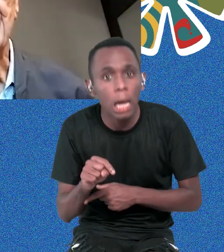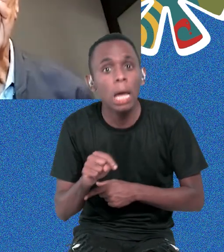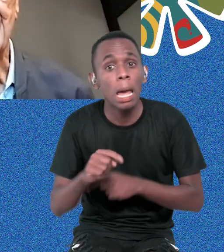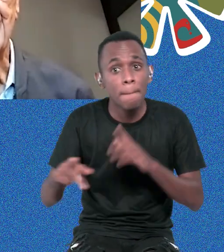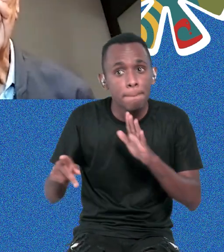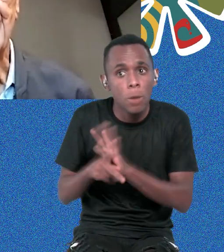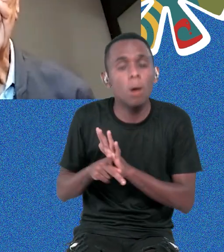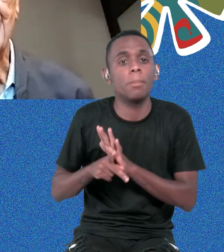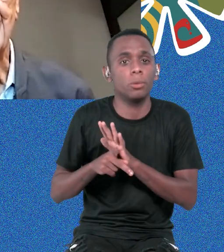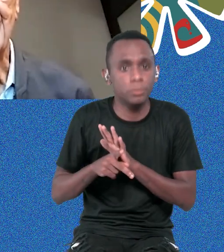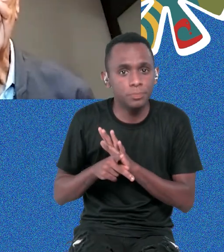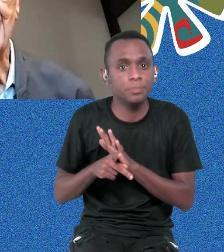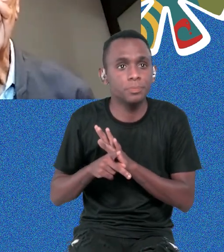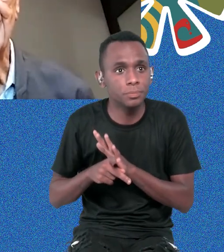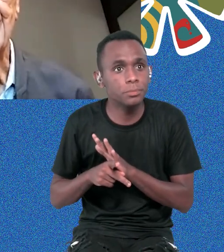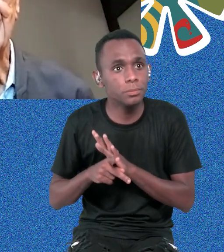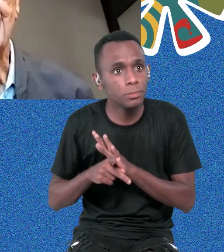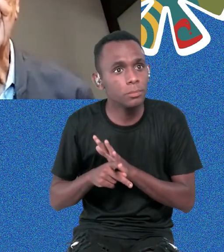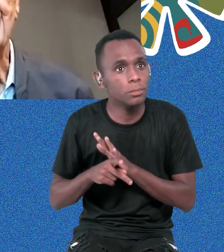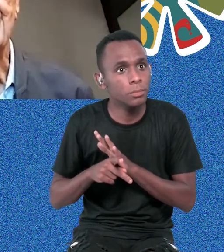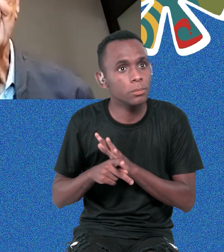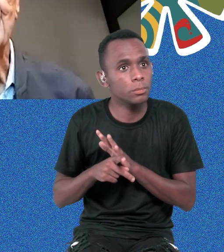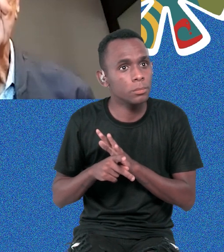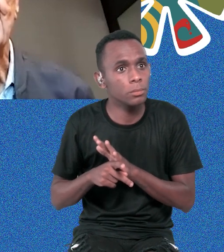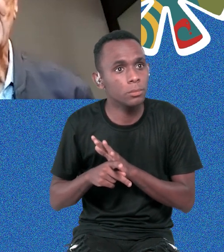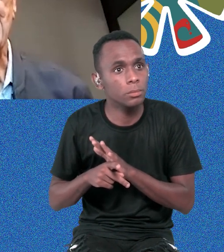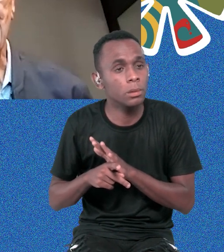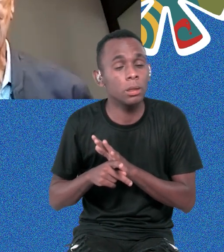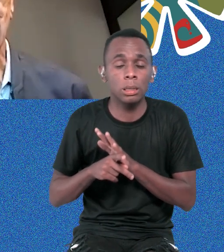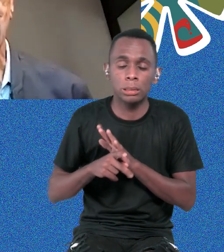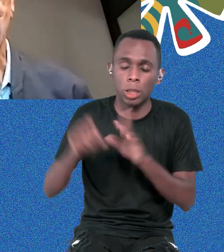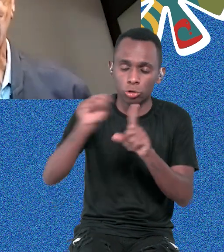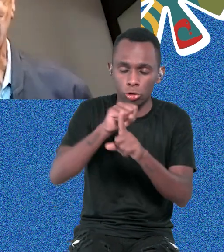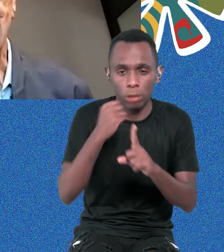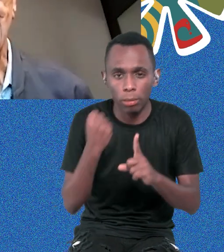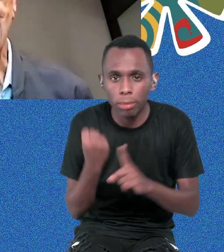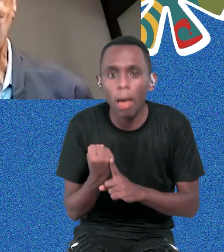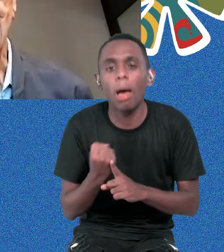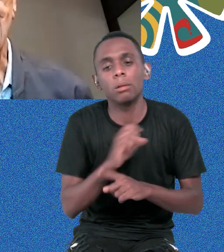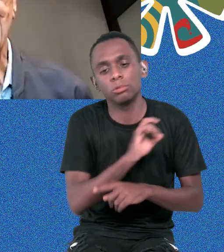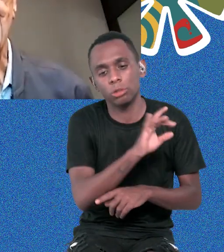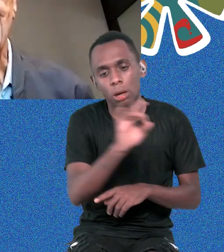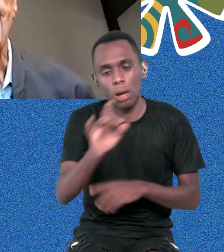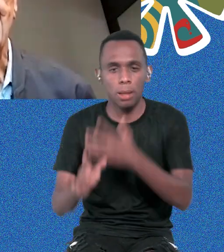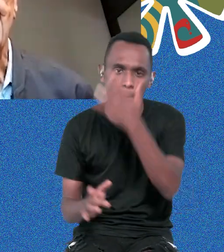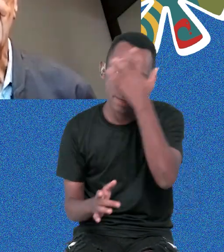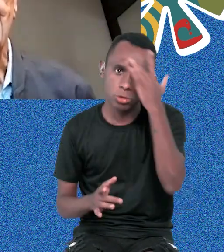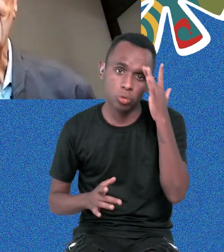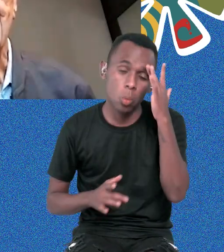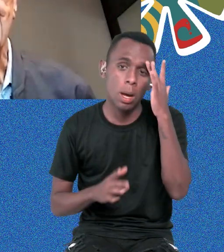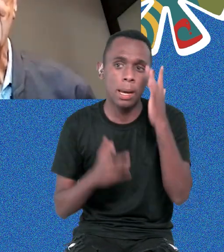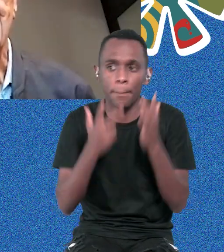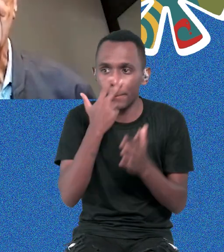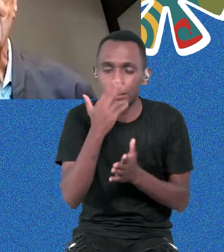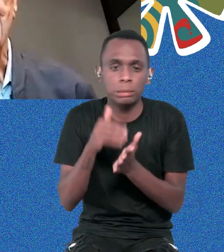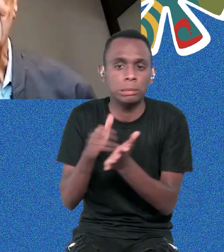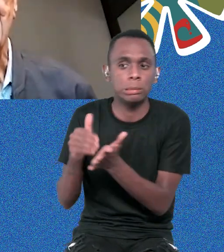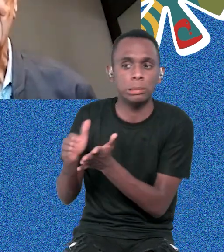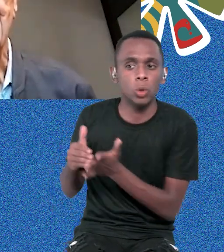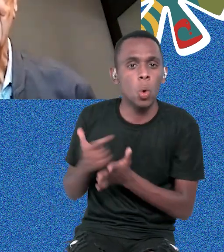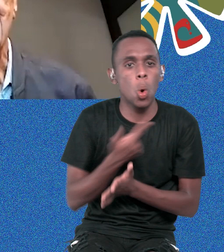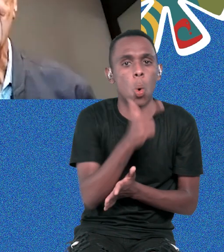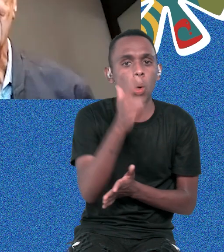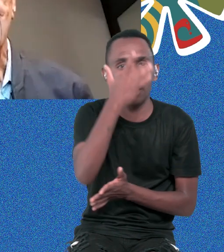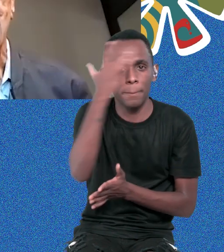são dignos, né, à sociedade, né, a cada indivíduo, e excluem todos